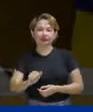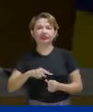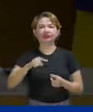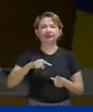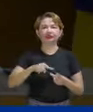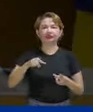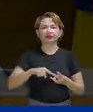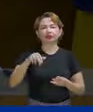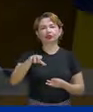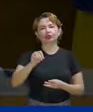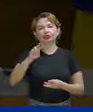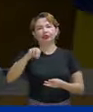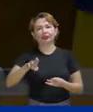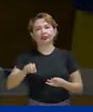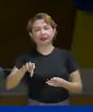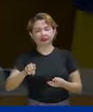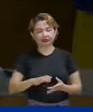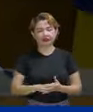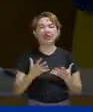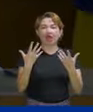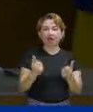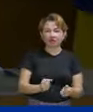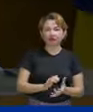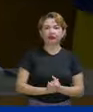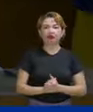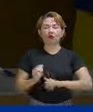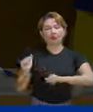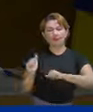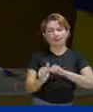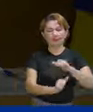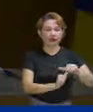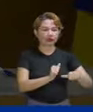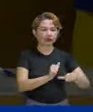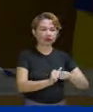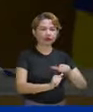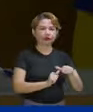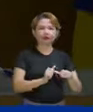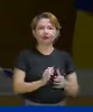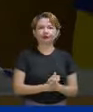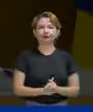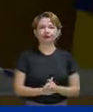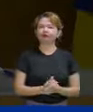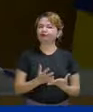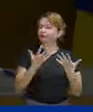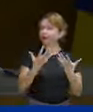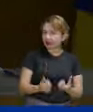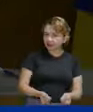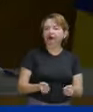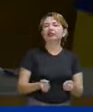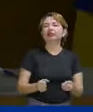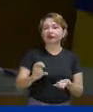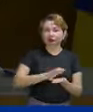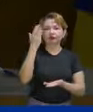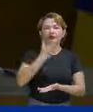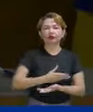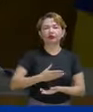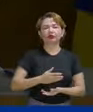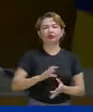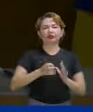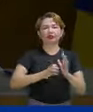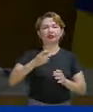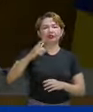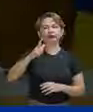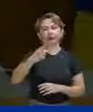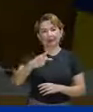Normande Souza, vogais, acolhendo-os com efeitos modificativos para desaprovar a prestação de contas do Partido Liberal,